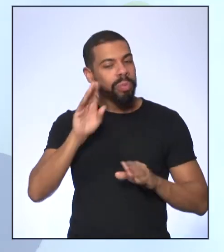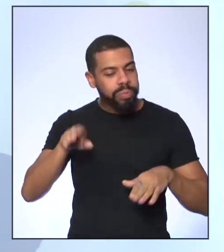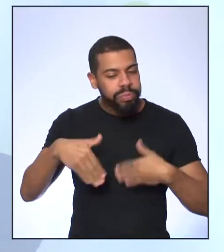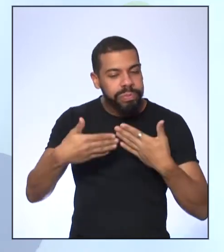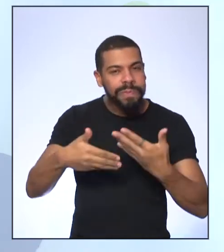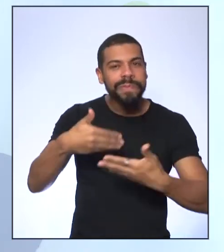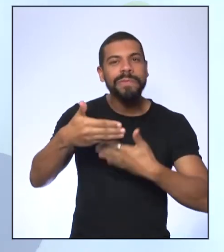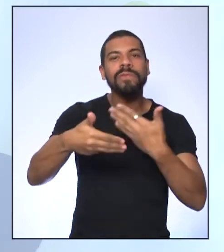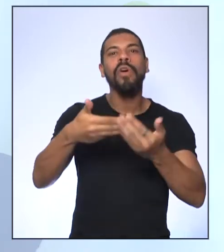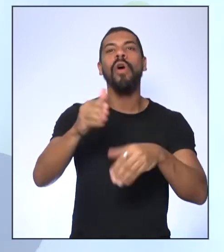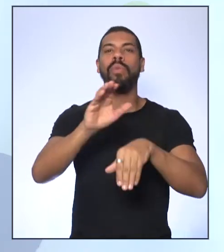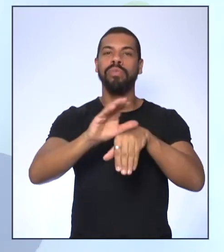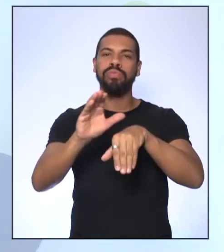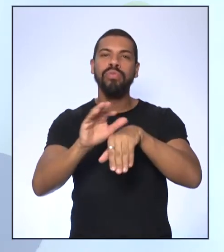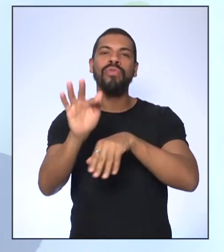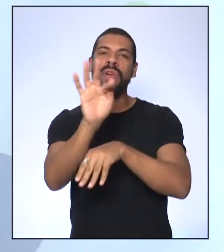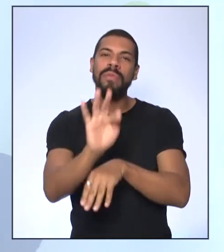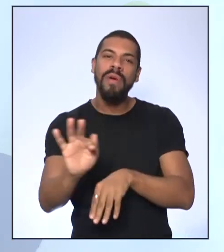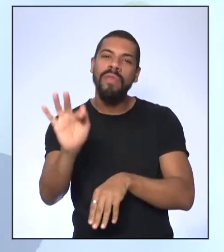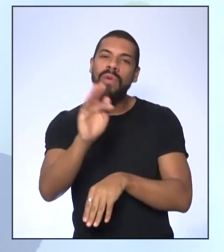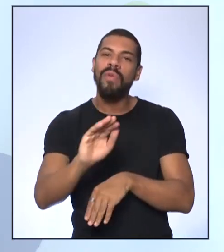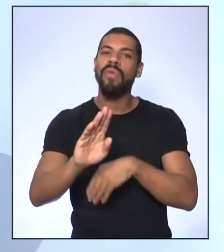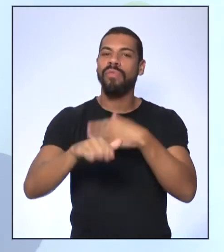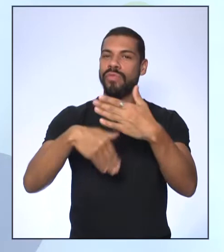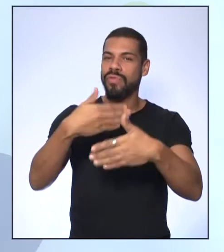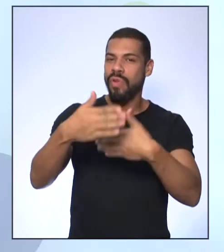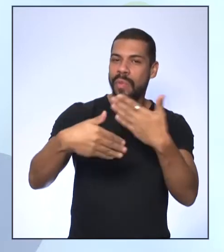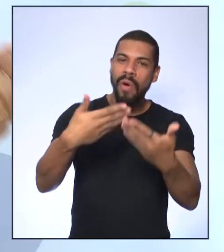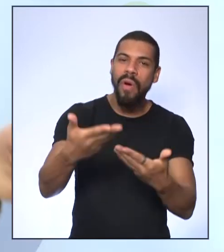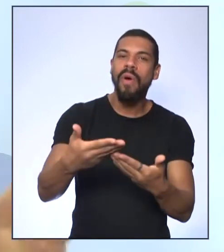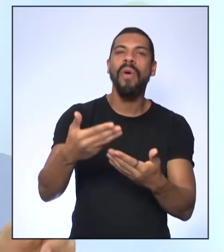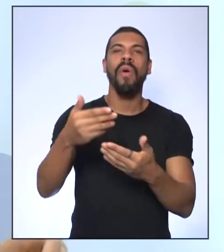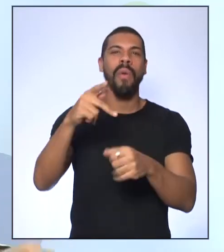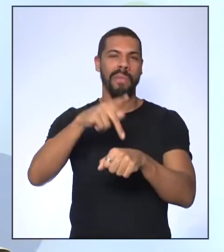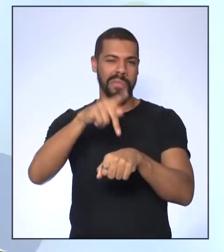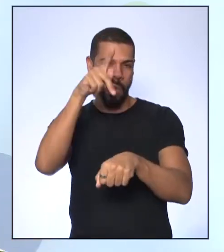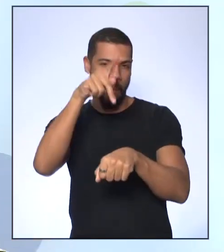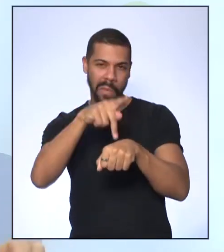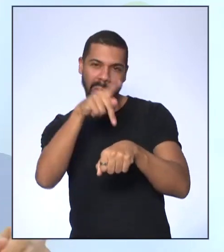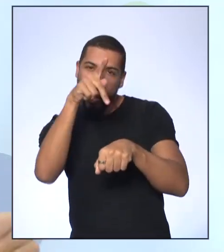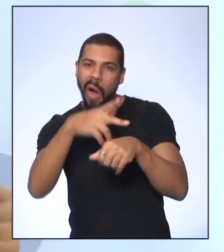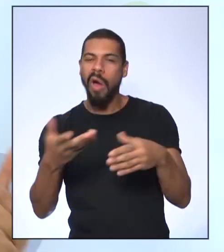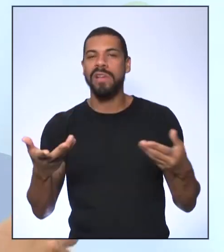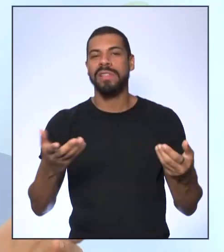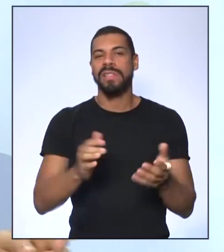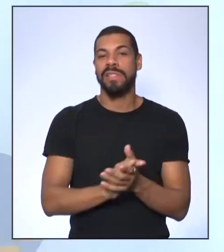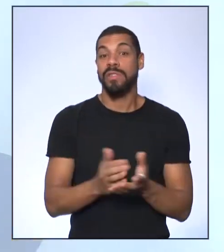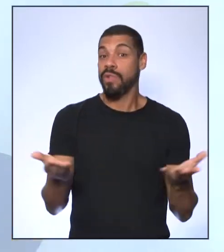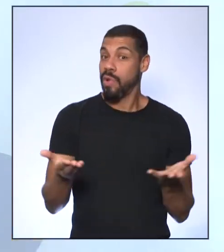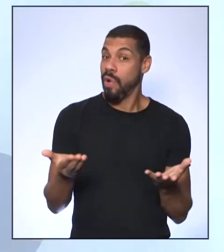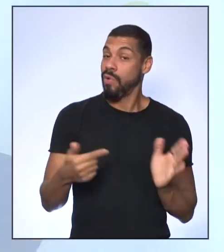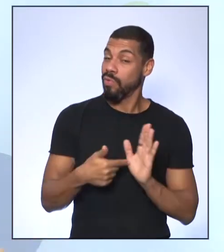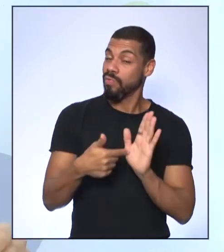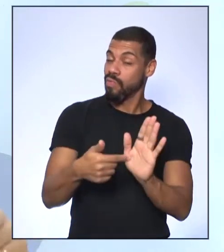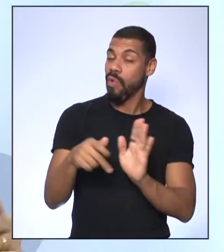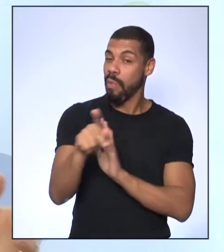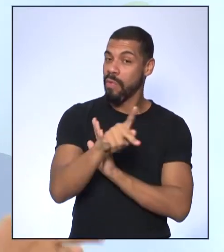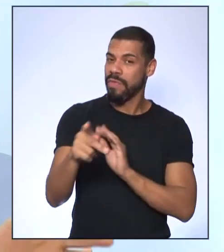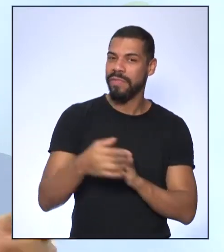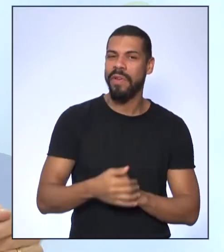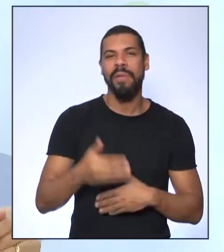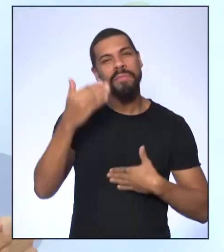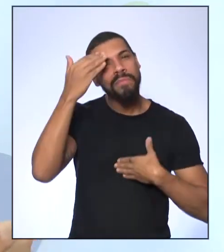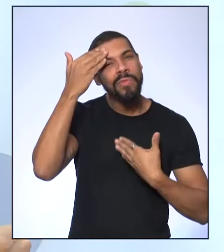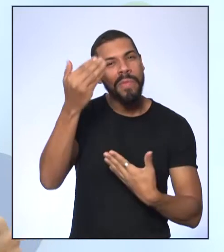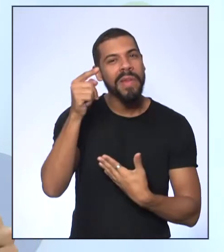posteriormente eu cursasse uma universidade, depois fizesse uma pós-graduação na área que eu gosto, e estou aqui como professor. Muito